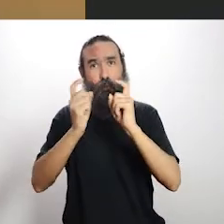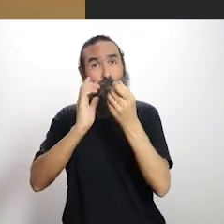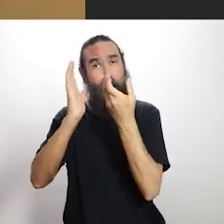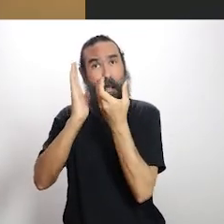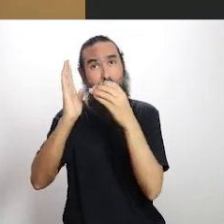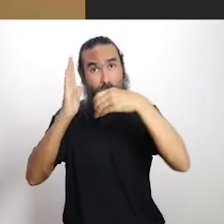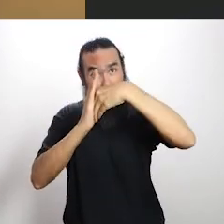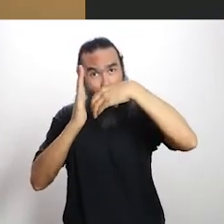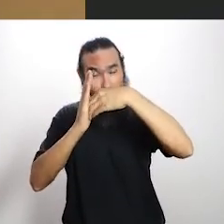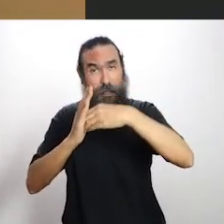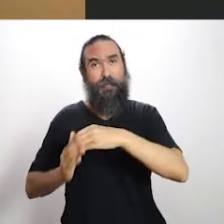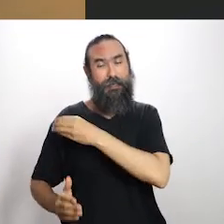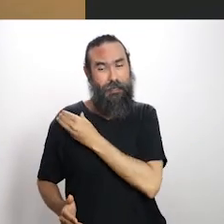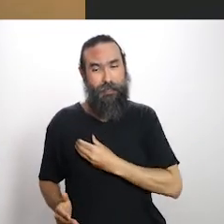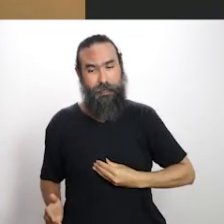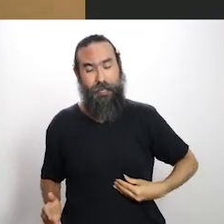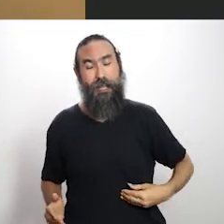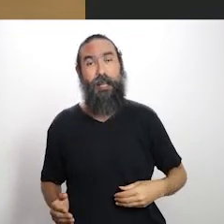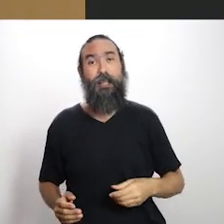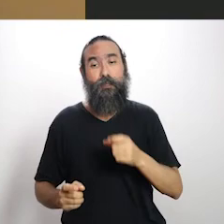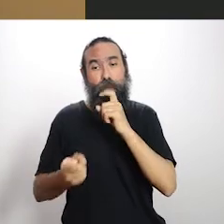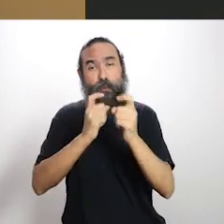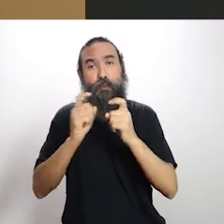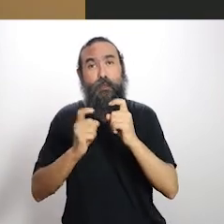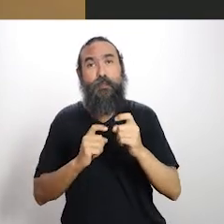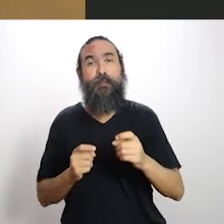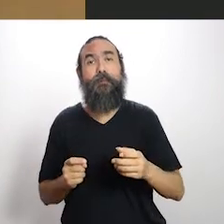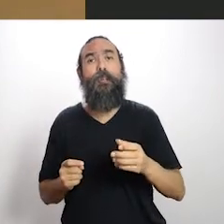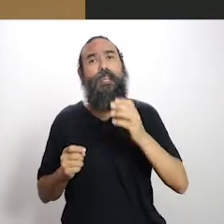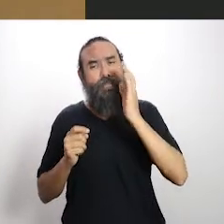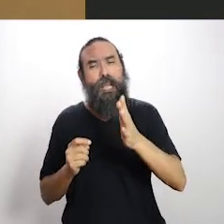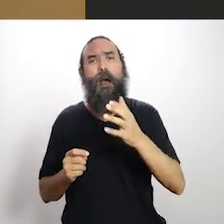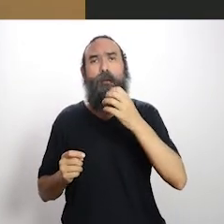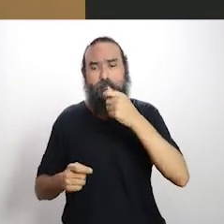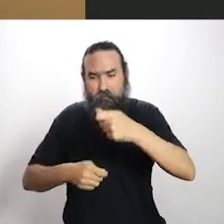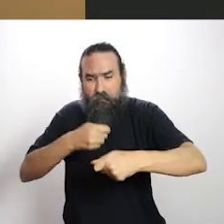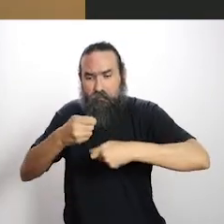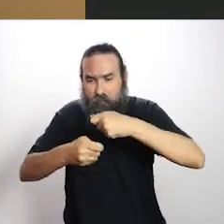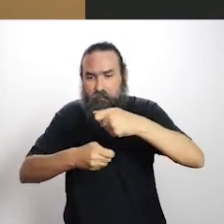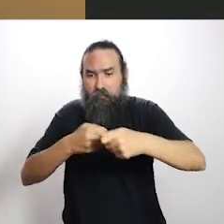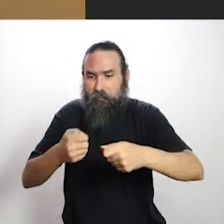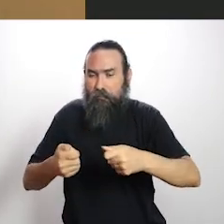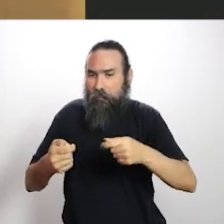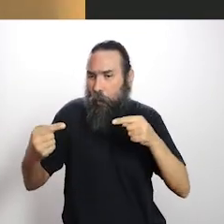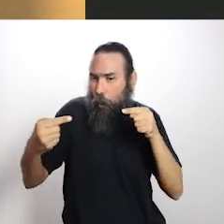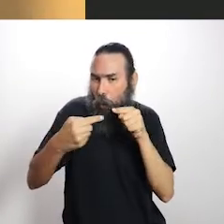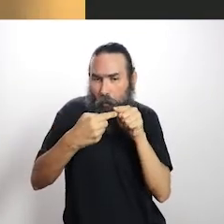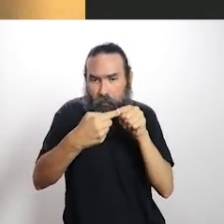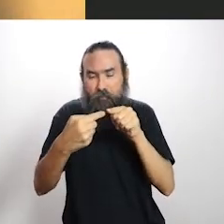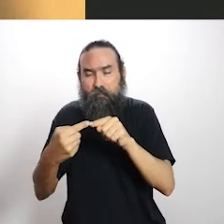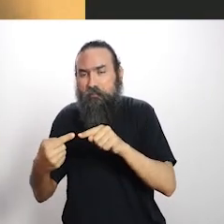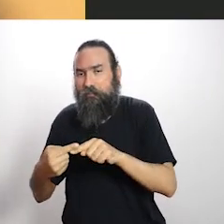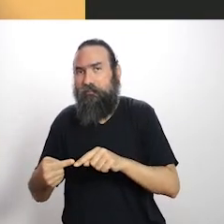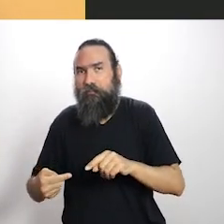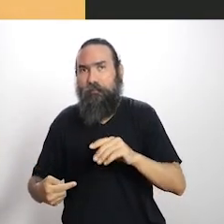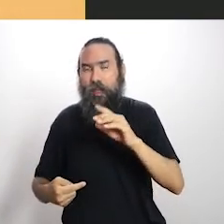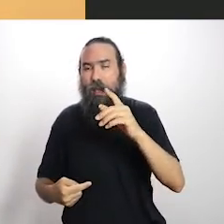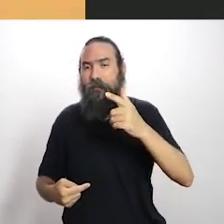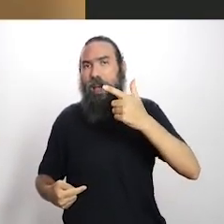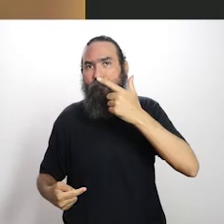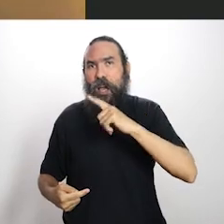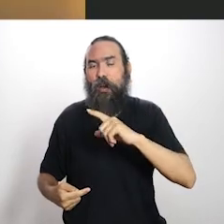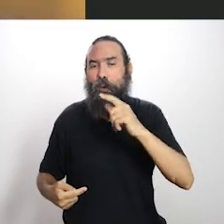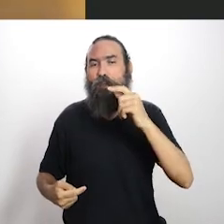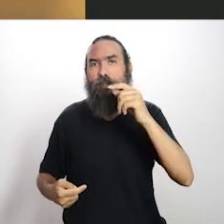aí para aplicar os recursos mas de qualquer jeito o prazo é muito curto muito curto então é preciso que a gente